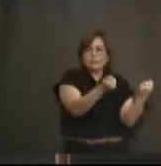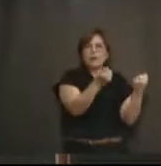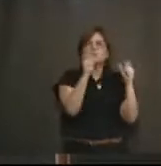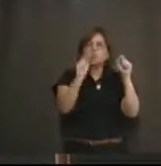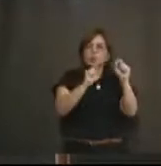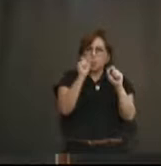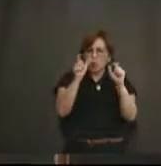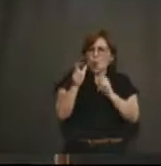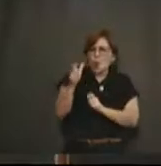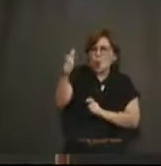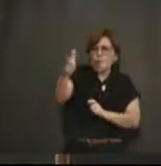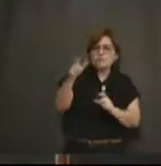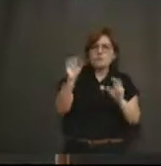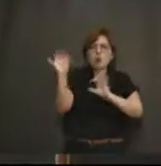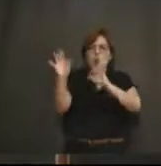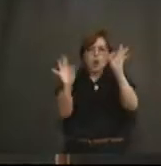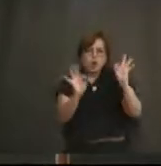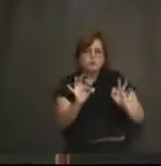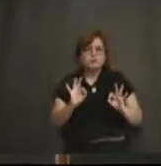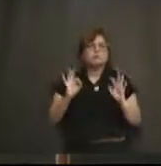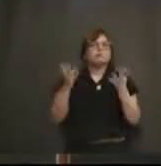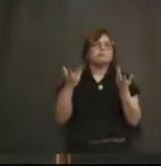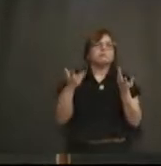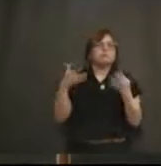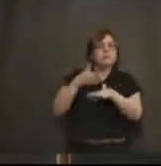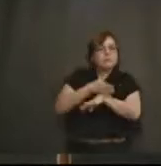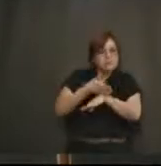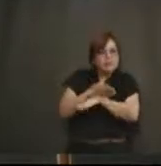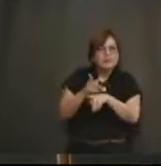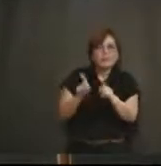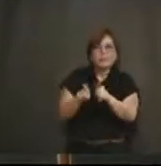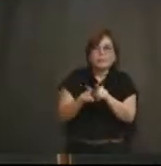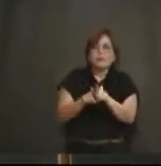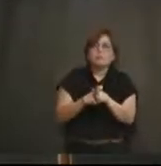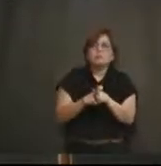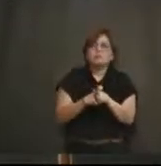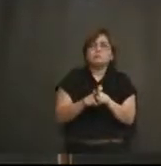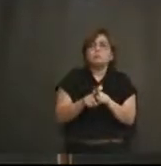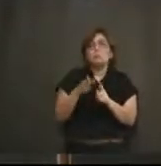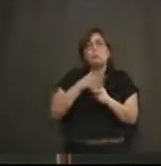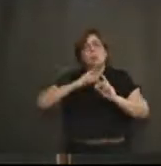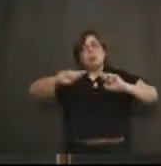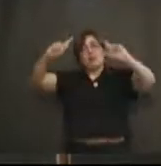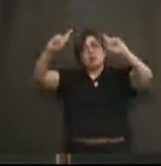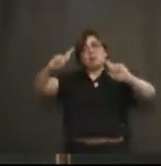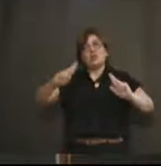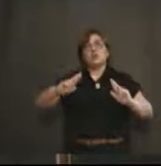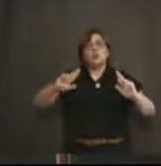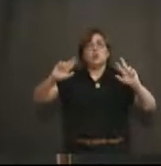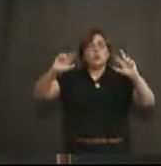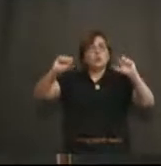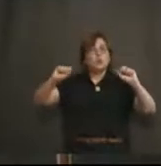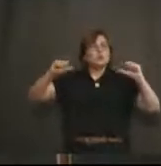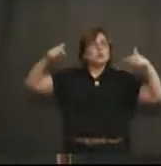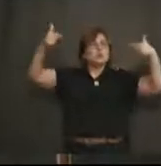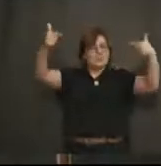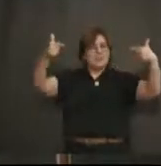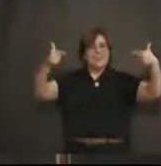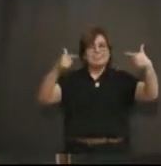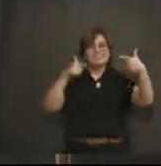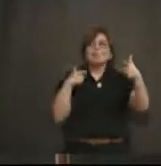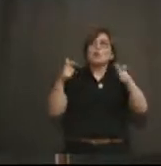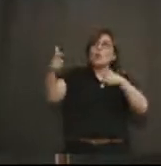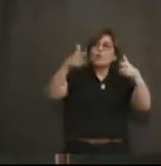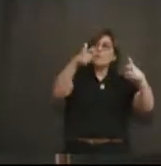o convite dos organizadores a participarem. E desejo sucesso, né, em nome da SBM, convido todo mundo também a